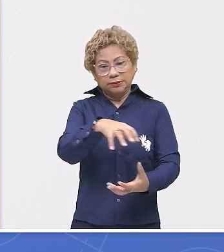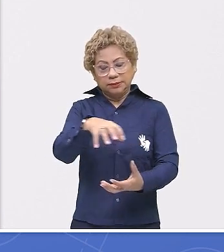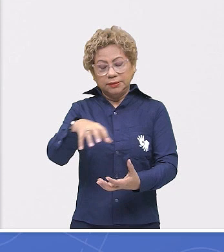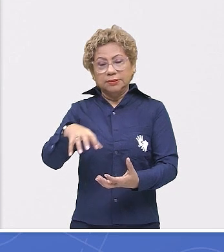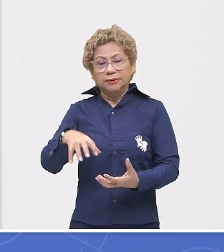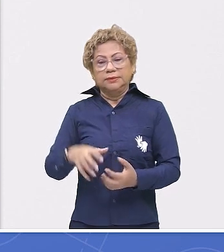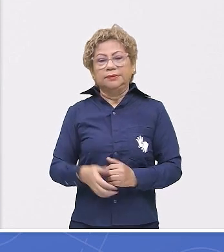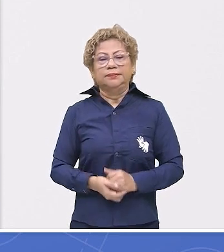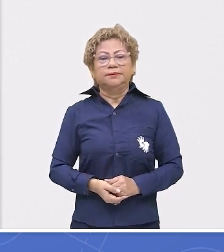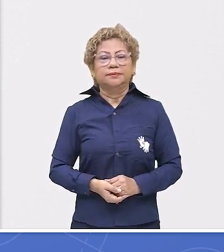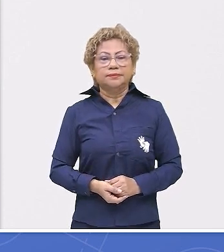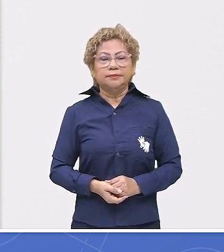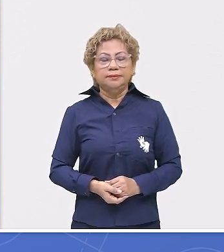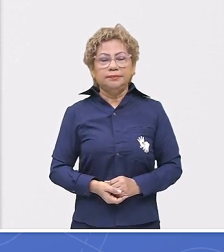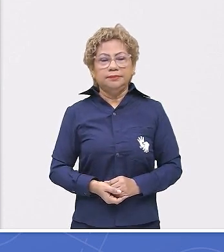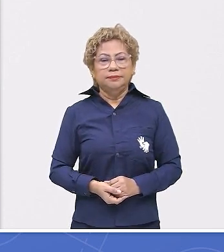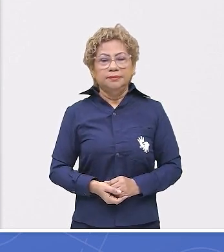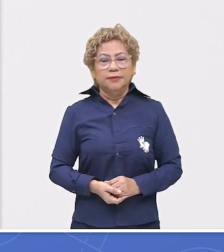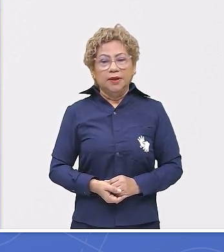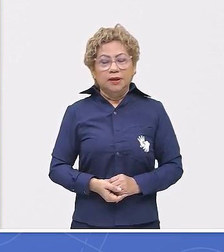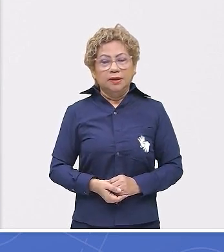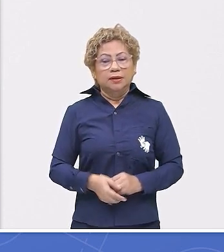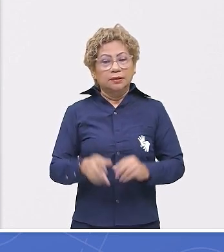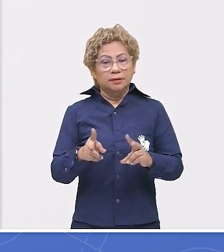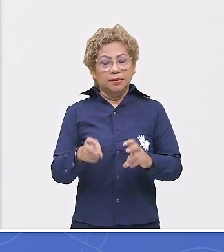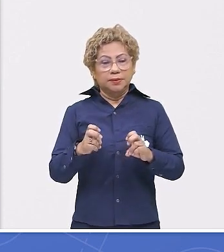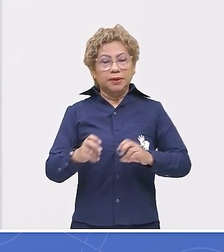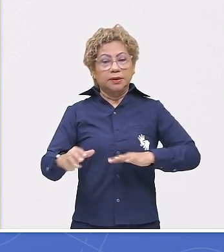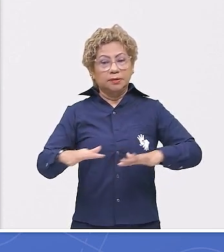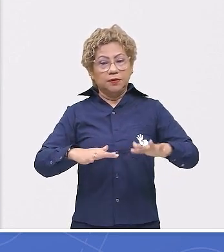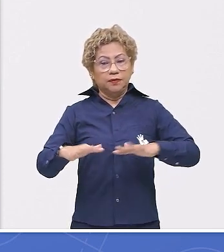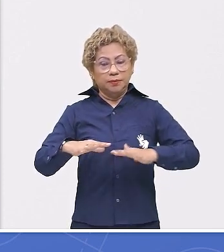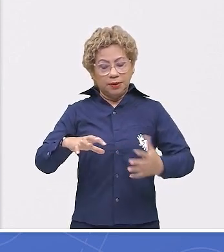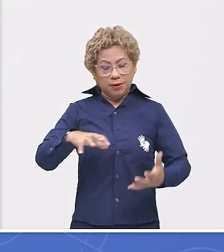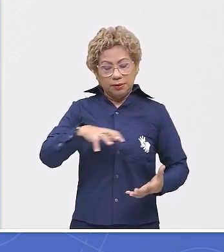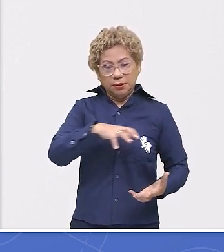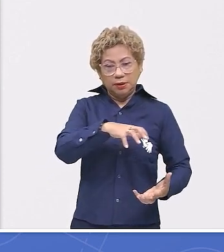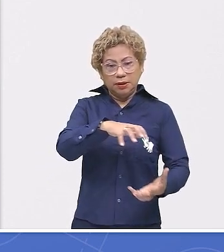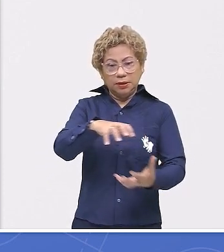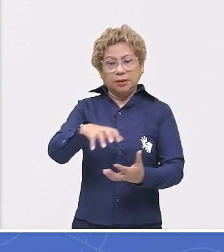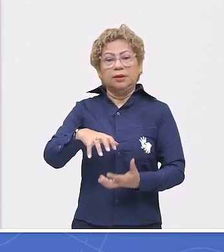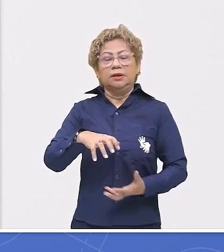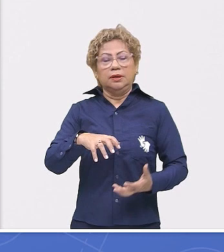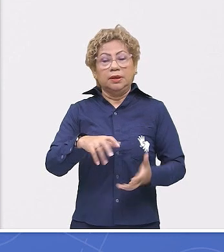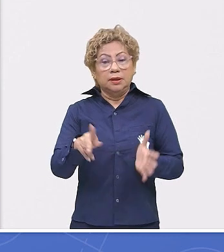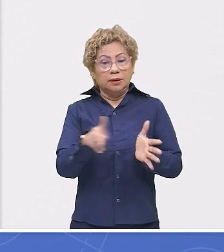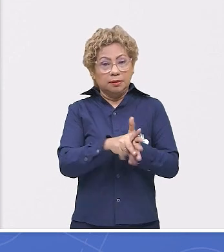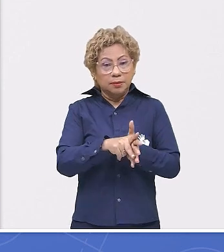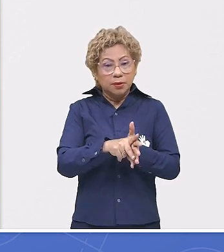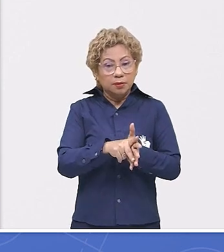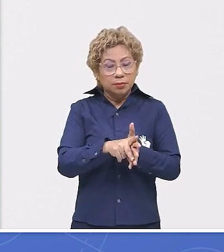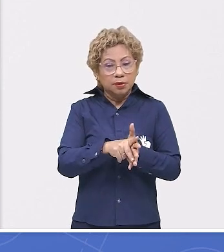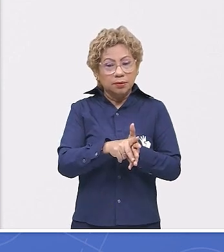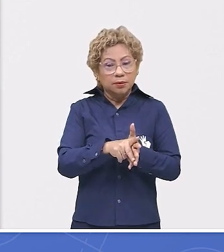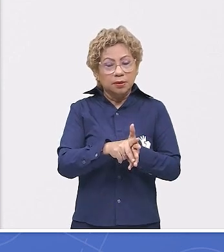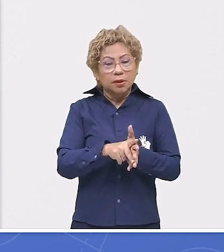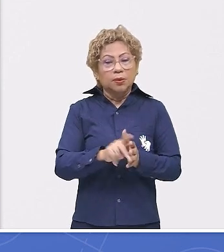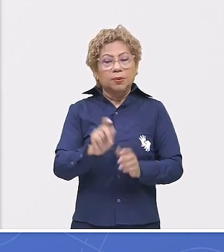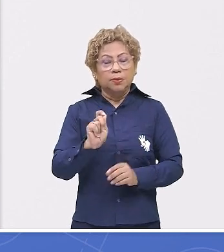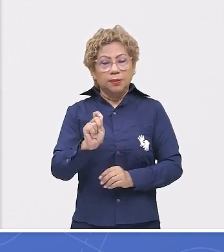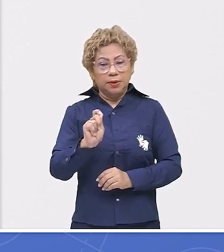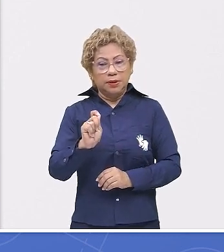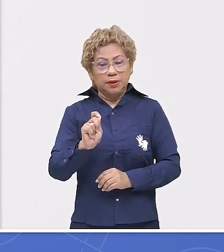leste, tá? E esse movimento que ele acaba fazendo, né? É aí que vai surgir o quê?